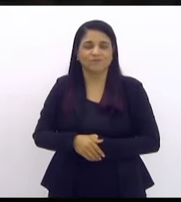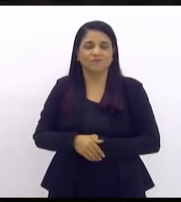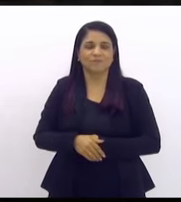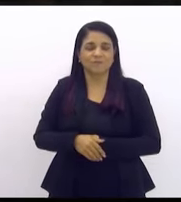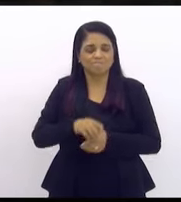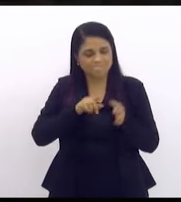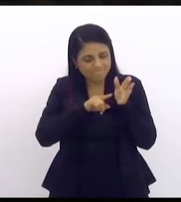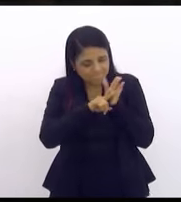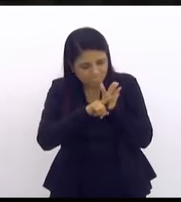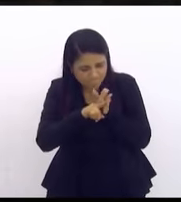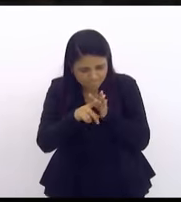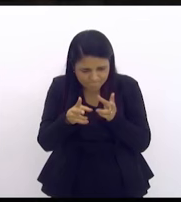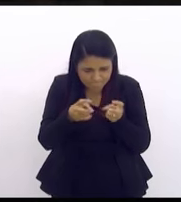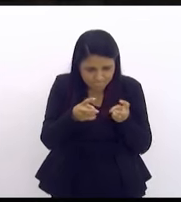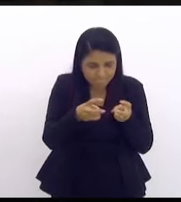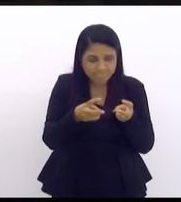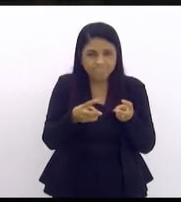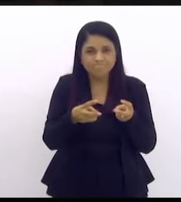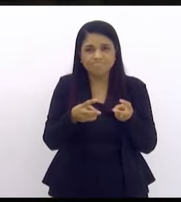verifico